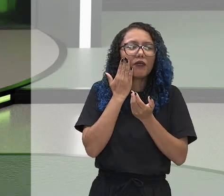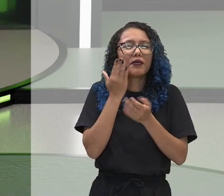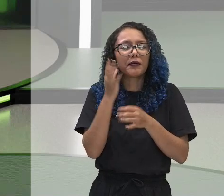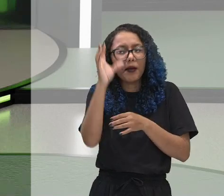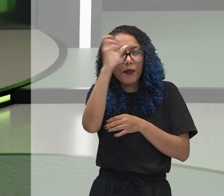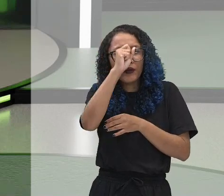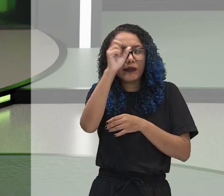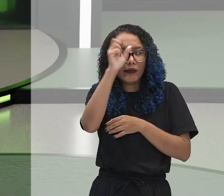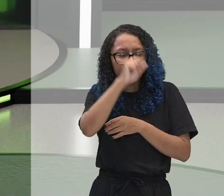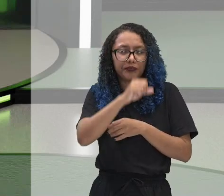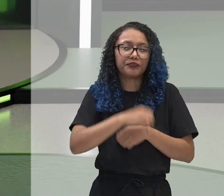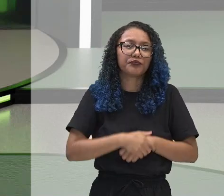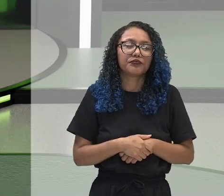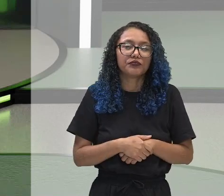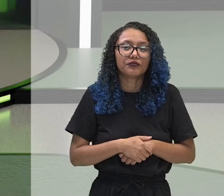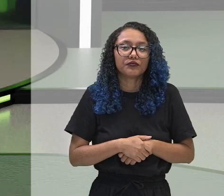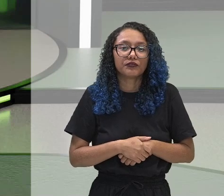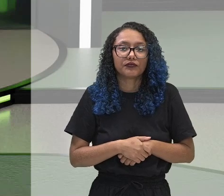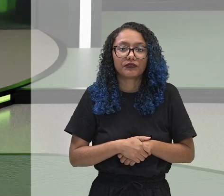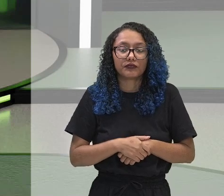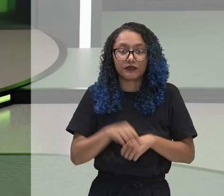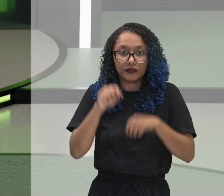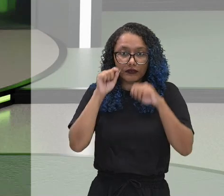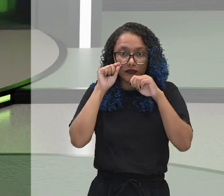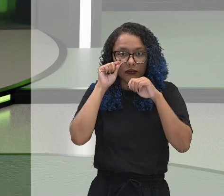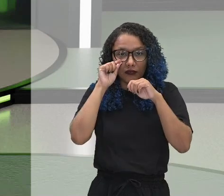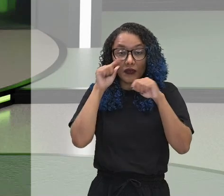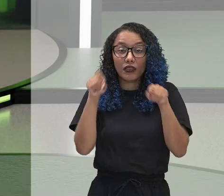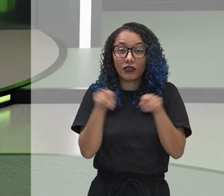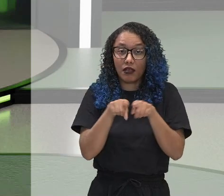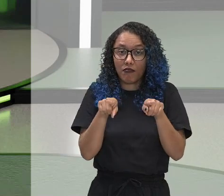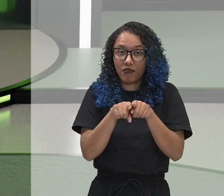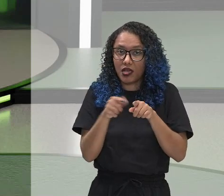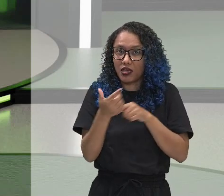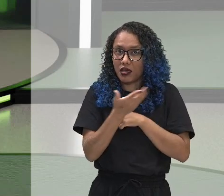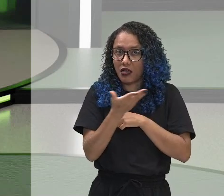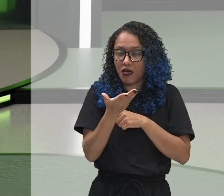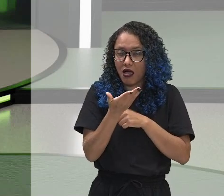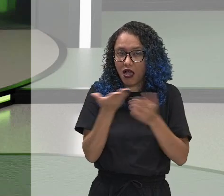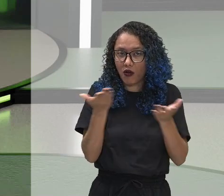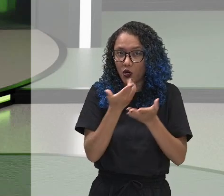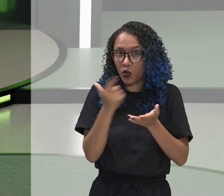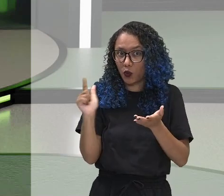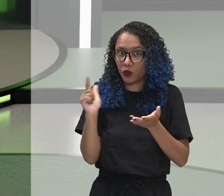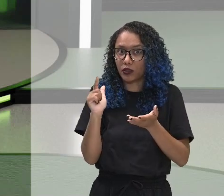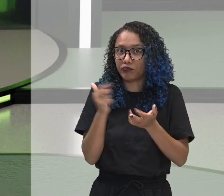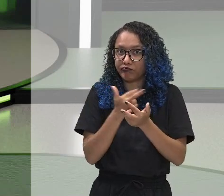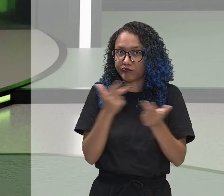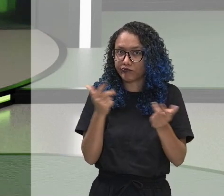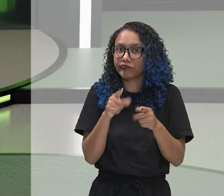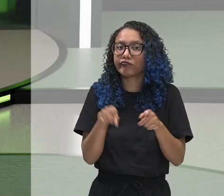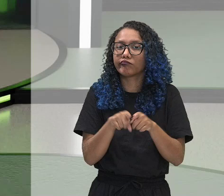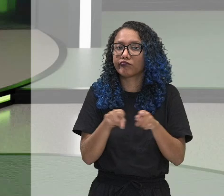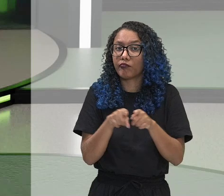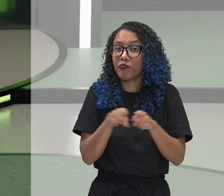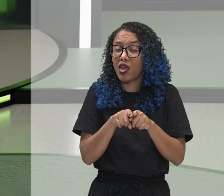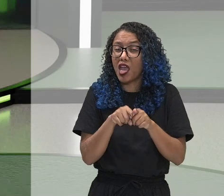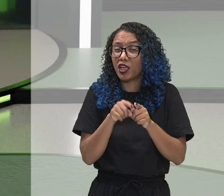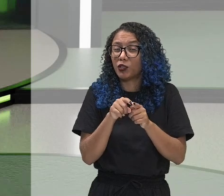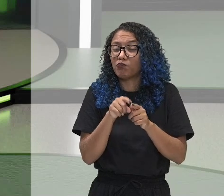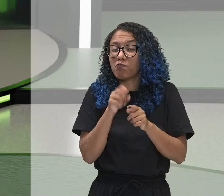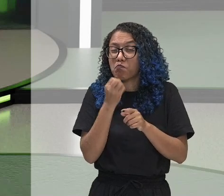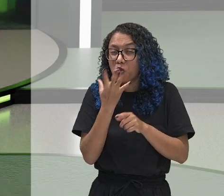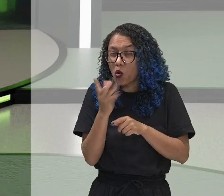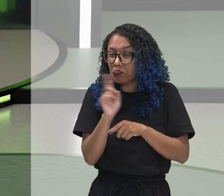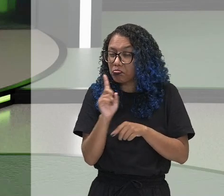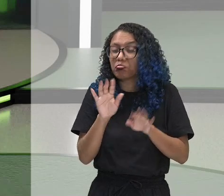mostrar para vocês algo que não é tão legal assim, mas é necessário falar nessa nossa conversa, que são